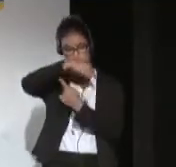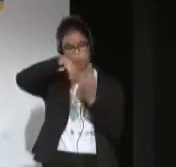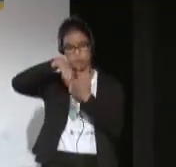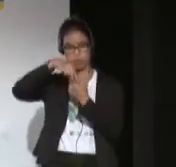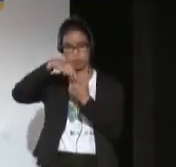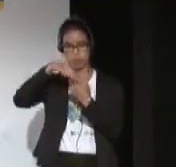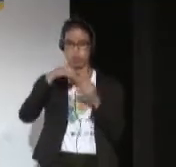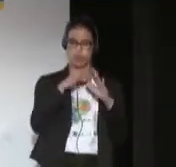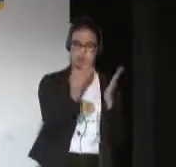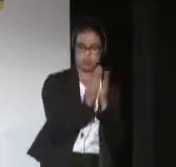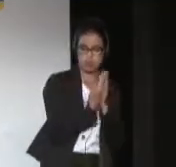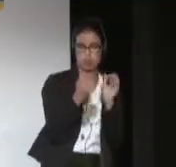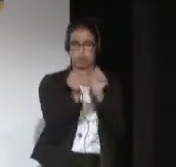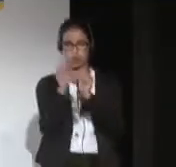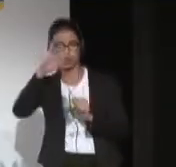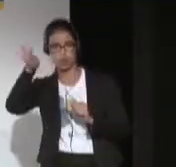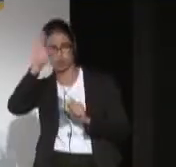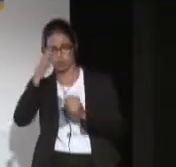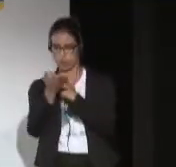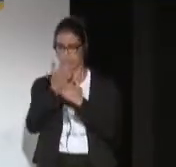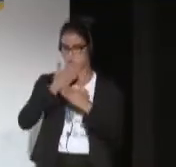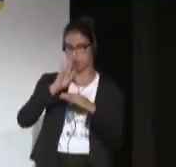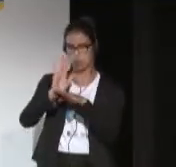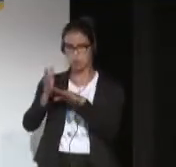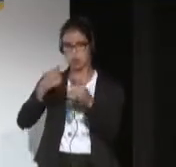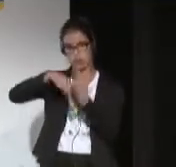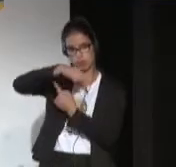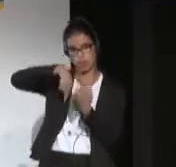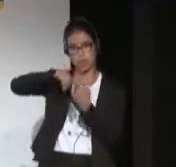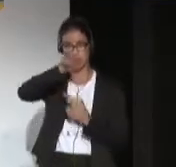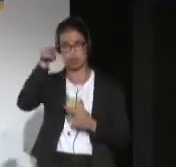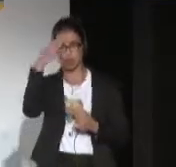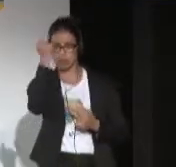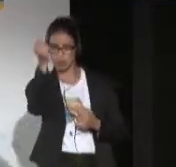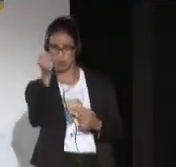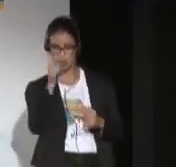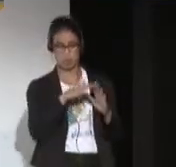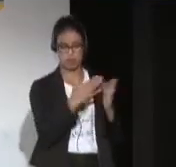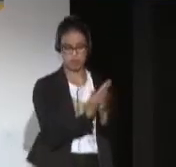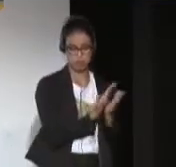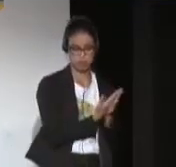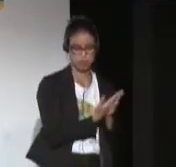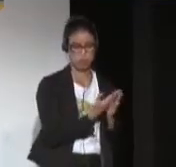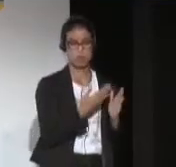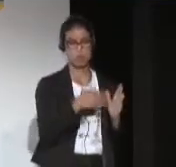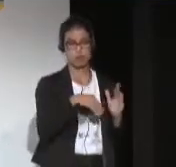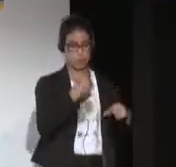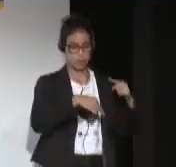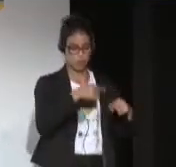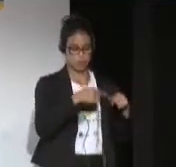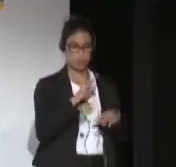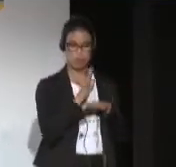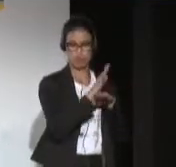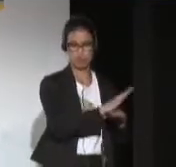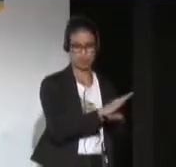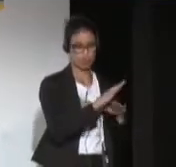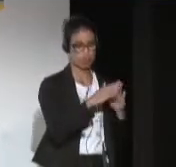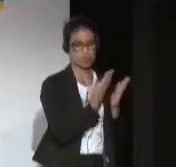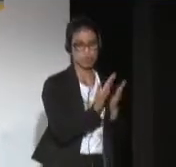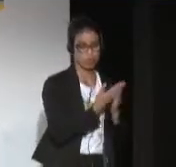as universidades têm ciência do desenvolvimento escolar. Elas sabem muito bem quais são as políticas que ajudam as escolas.